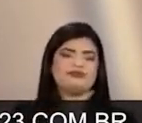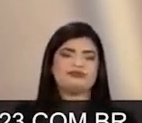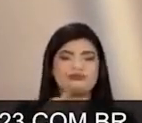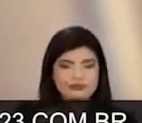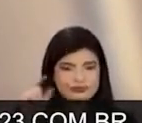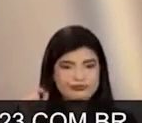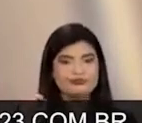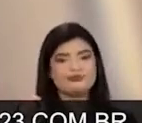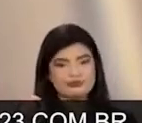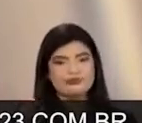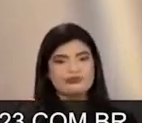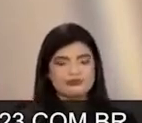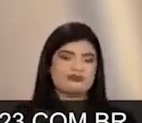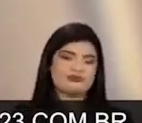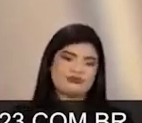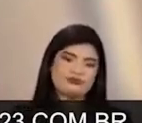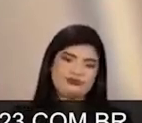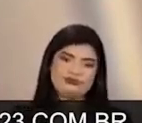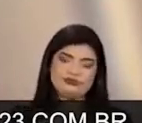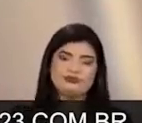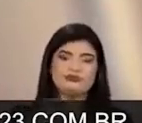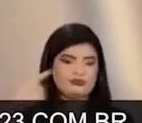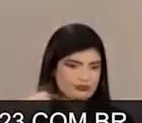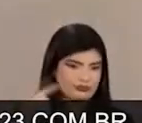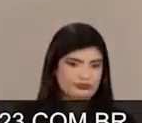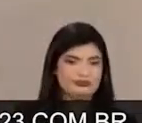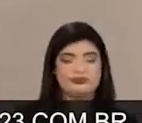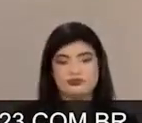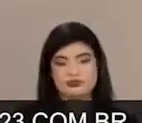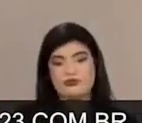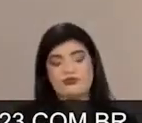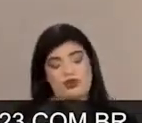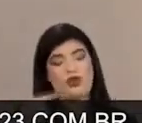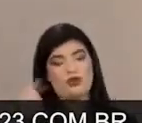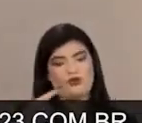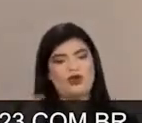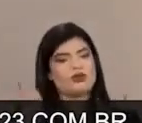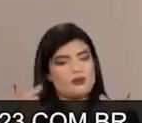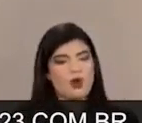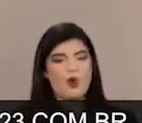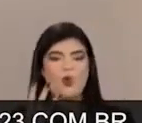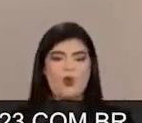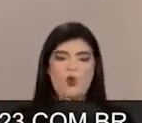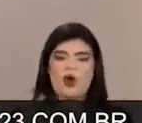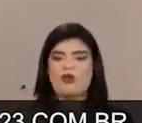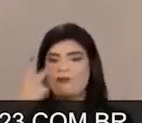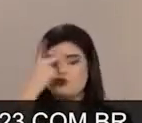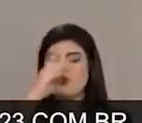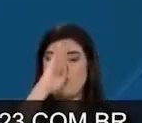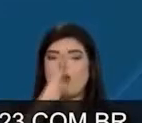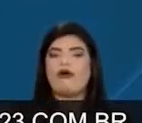escolhem os escritórios que militam na área previdenciária. A advogada conta que quatro clientes foram vítimas da